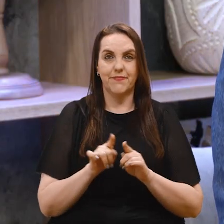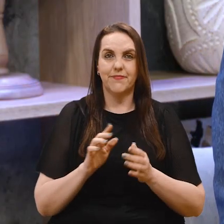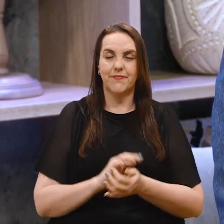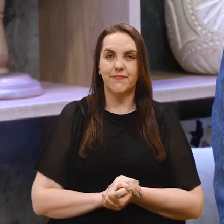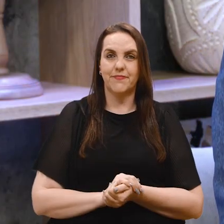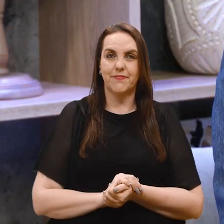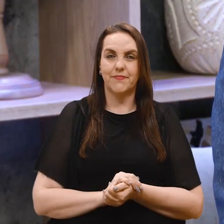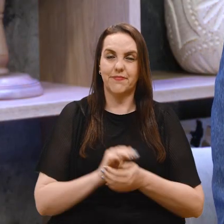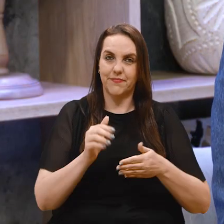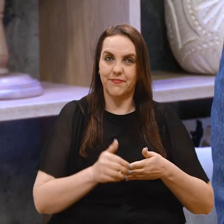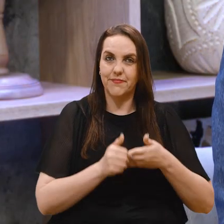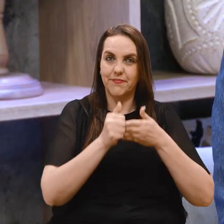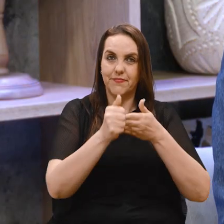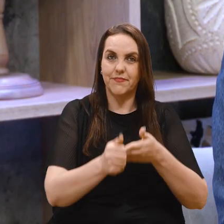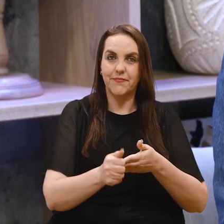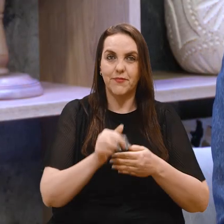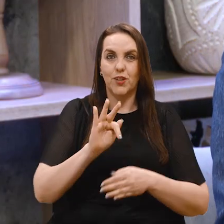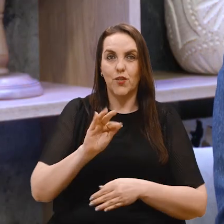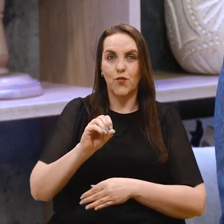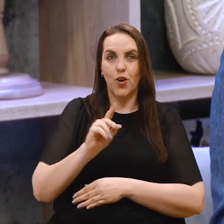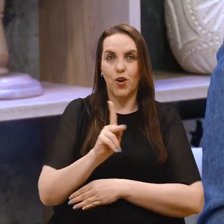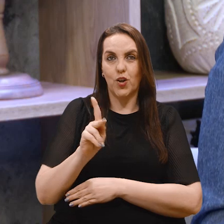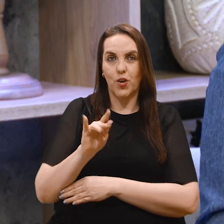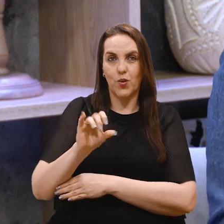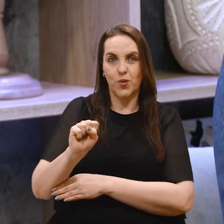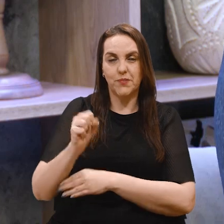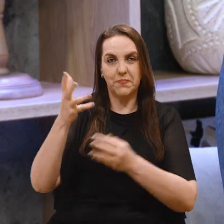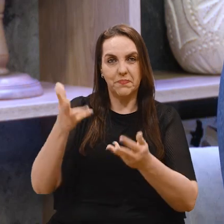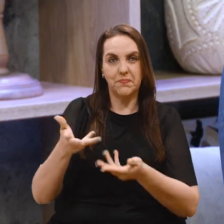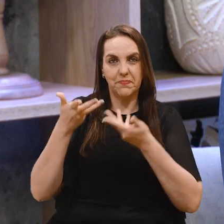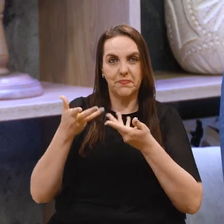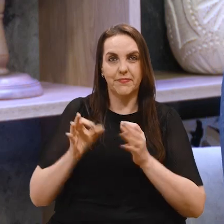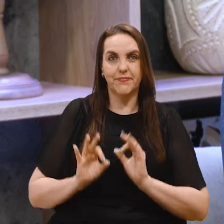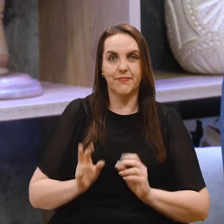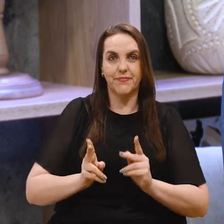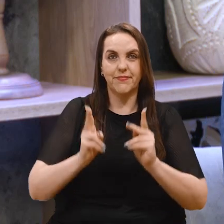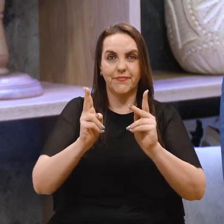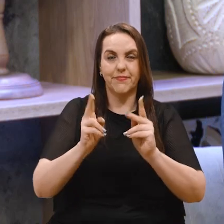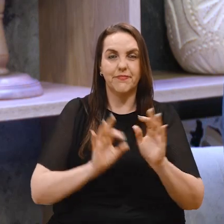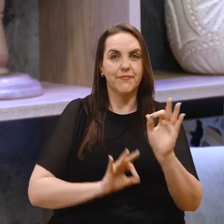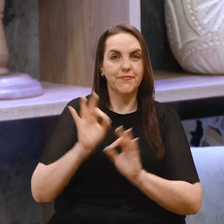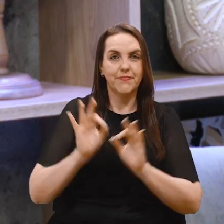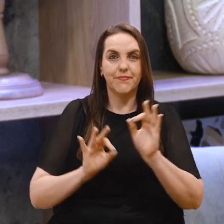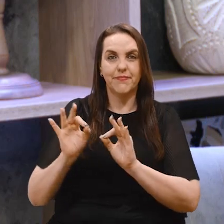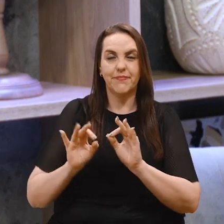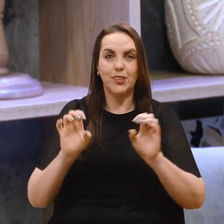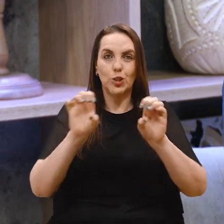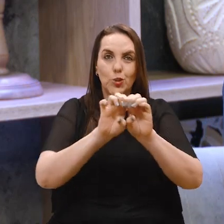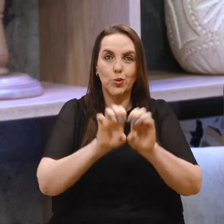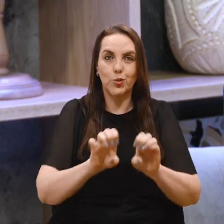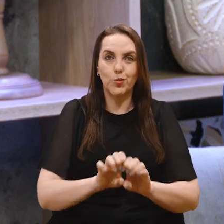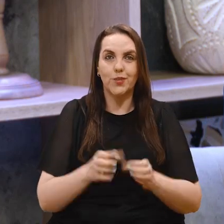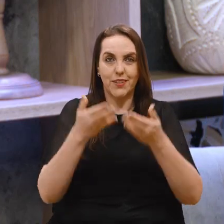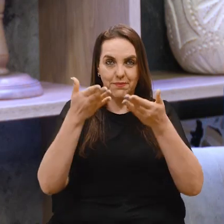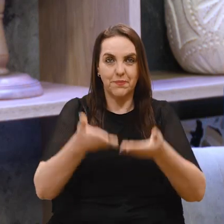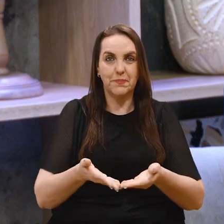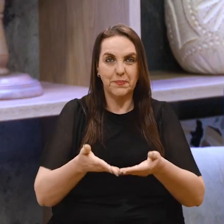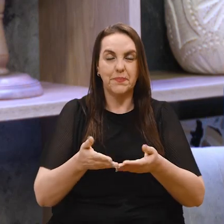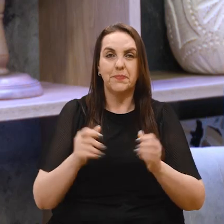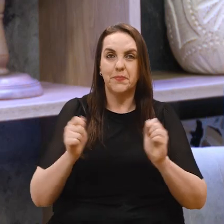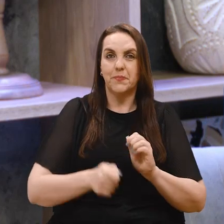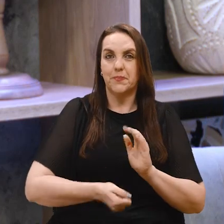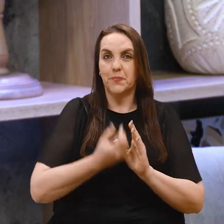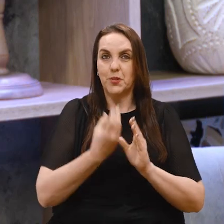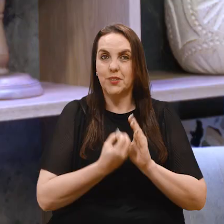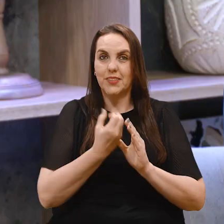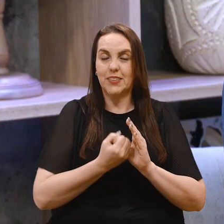conduzido pela Focus, com a excelência de sempre, que prepara toda a nossa estrutura aqui para a produção do